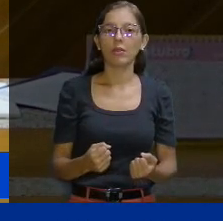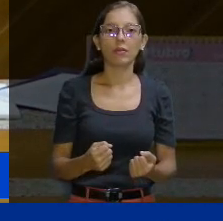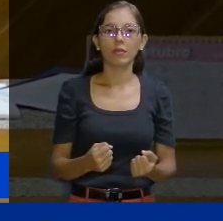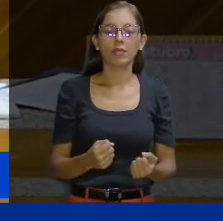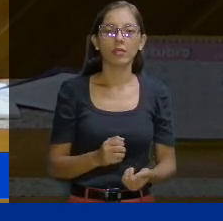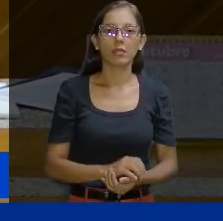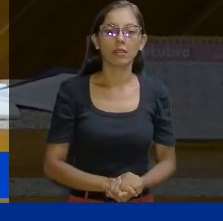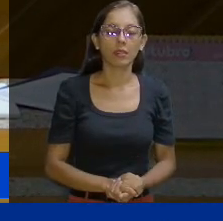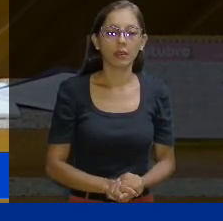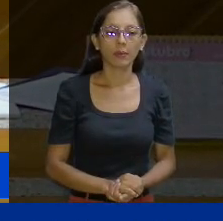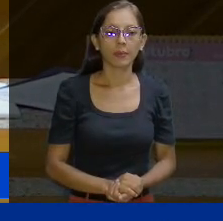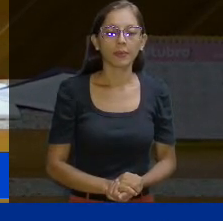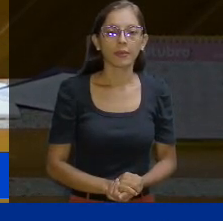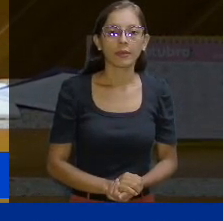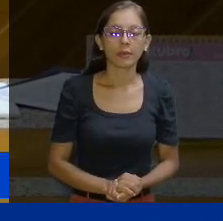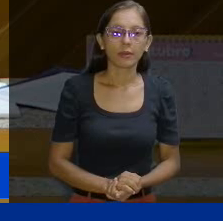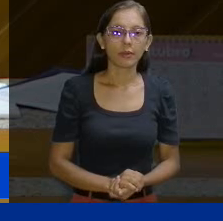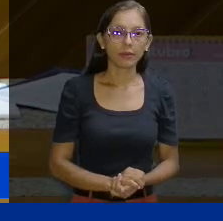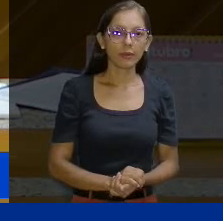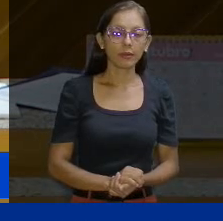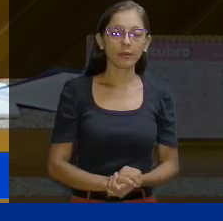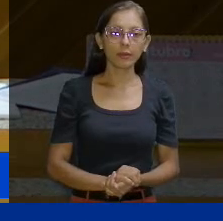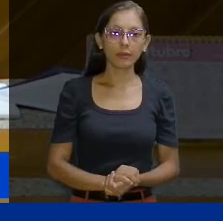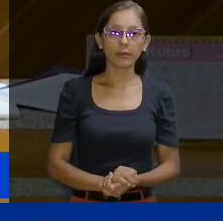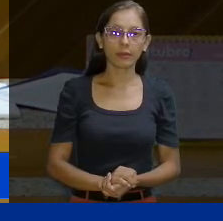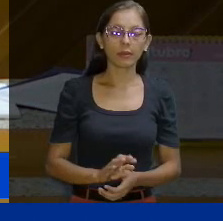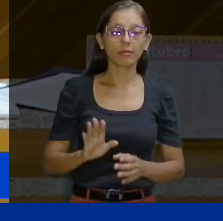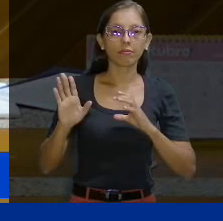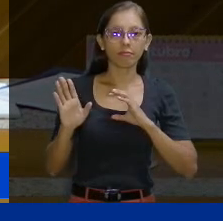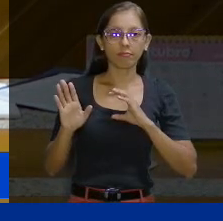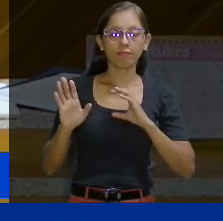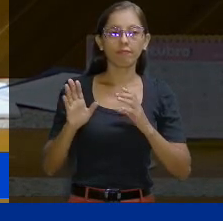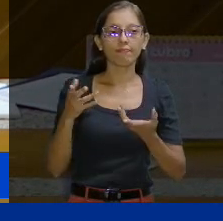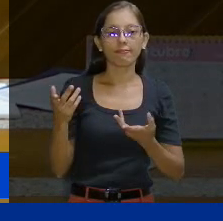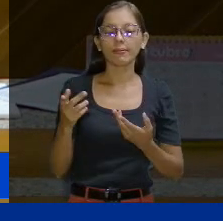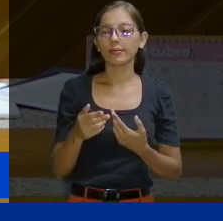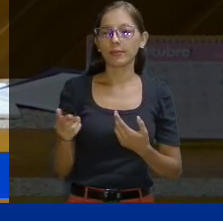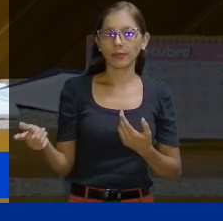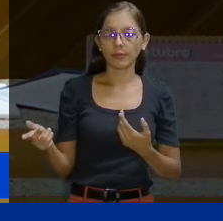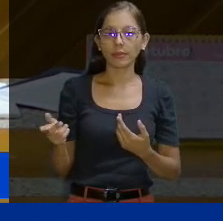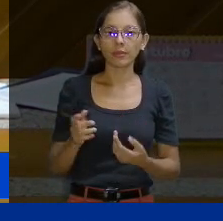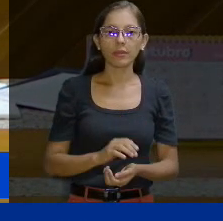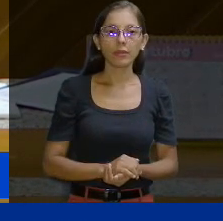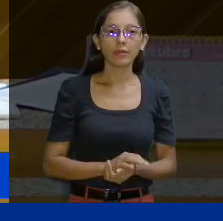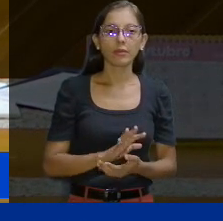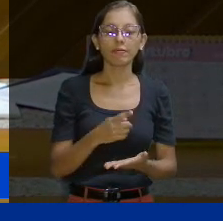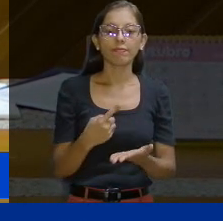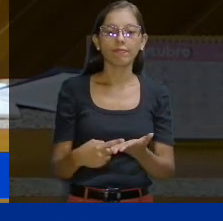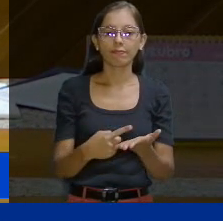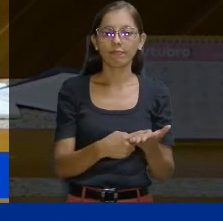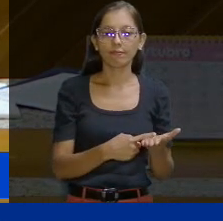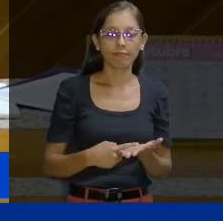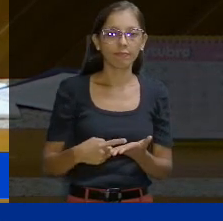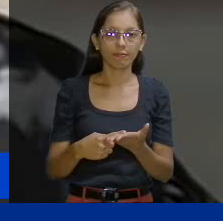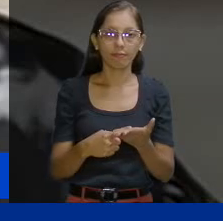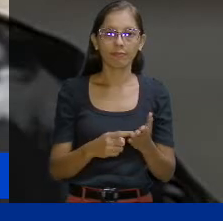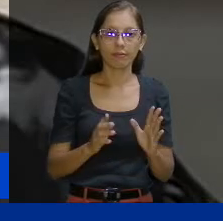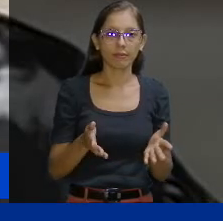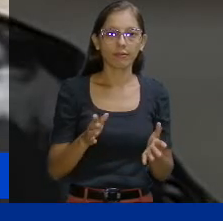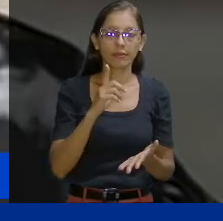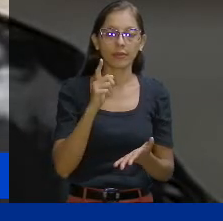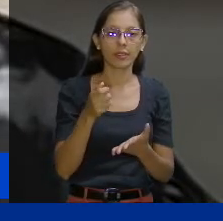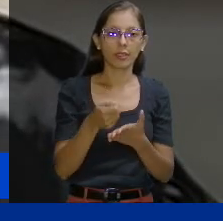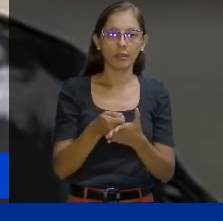pelos Jaime Pérez e Paulo Paranaguá Lima da Silva, mantendo íntegro o acórdão embargado. É como vota,